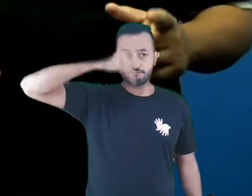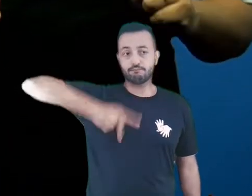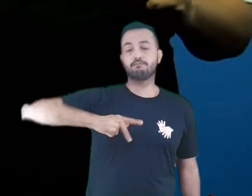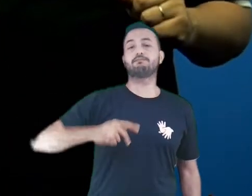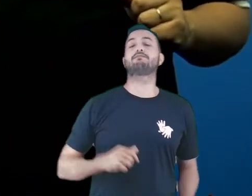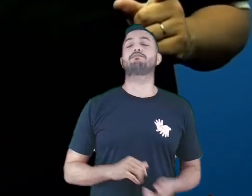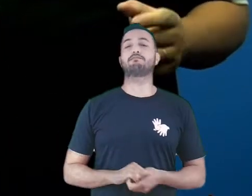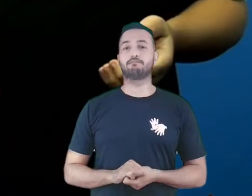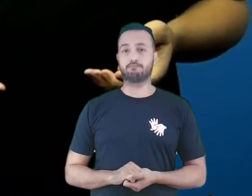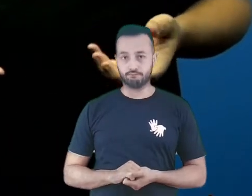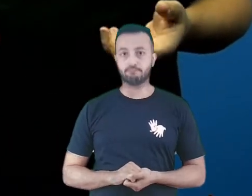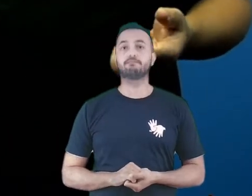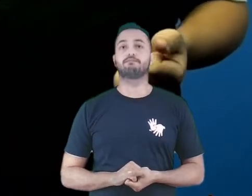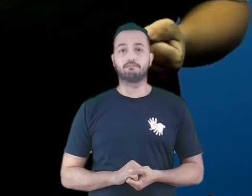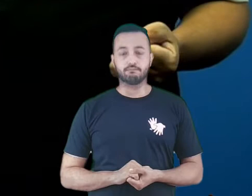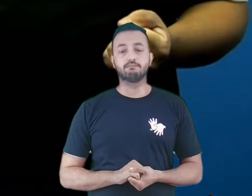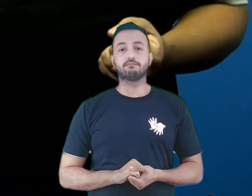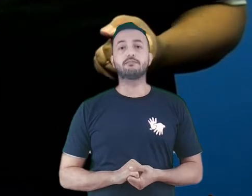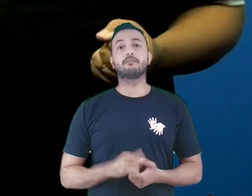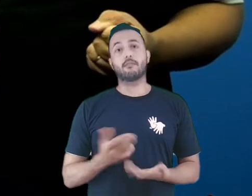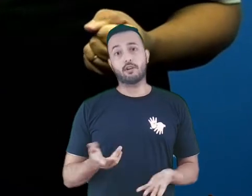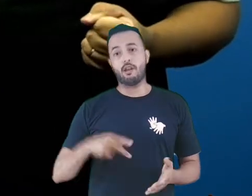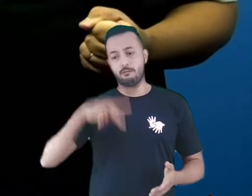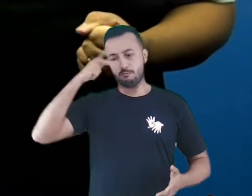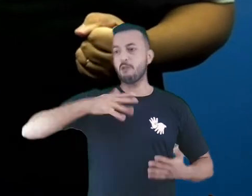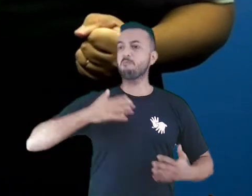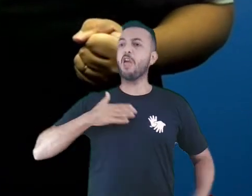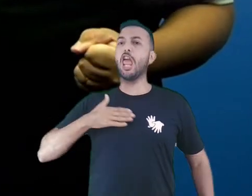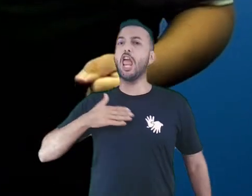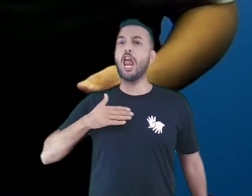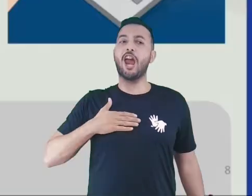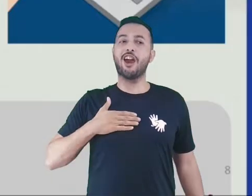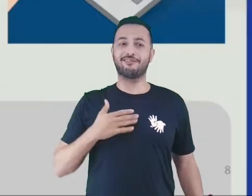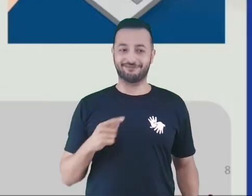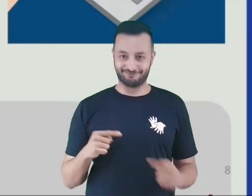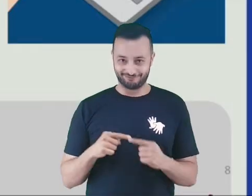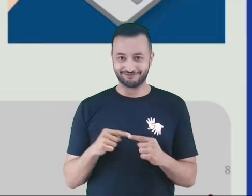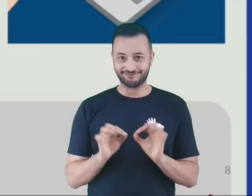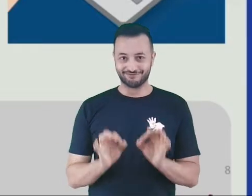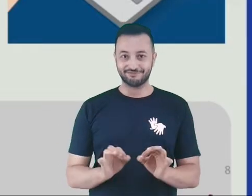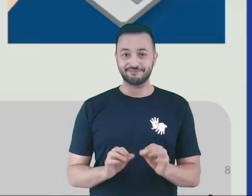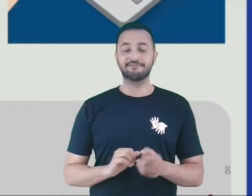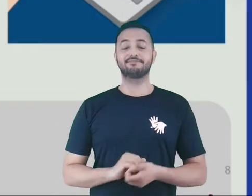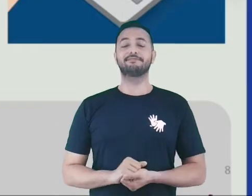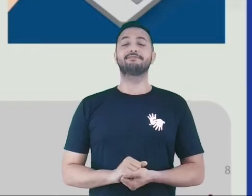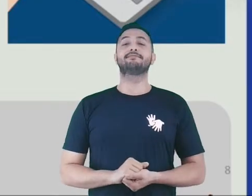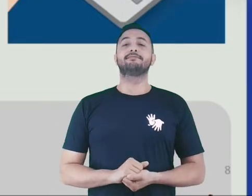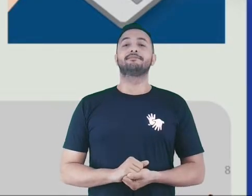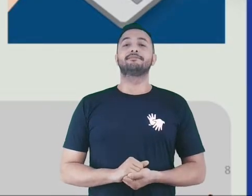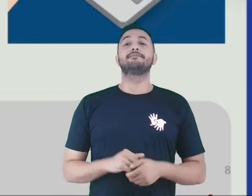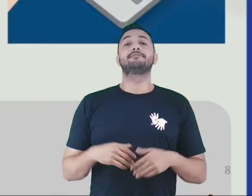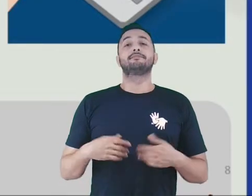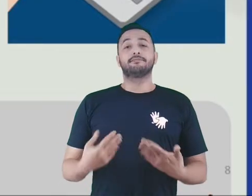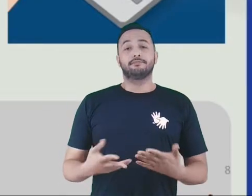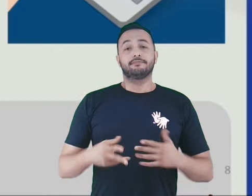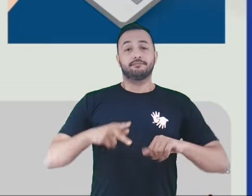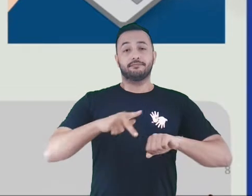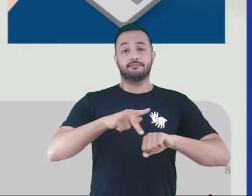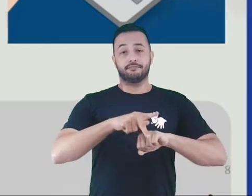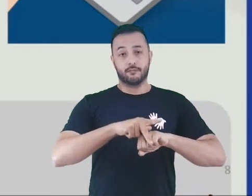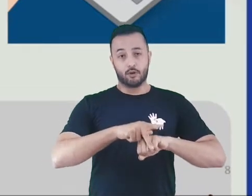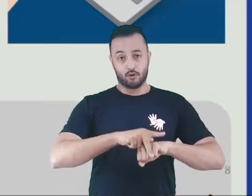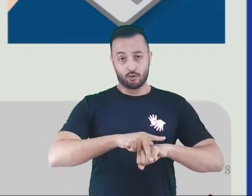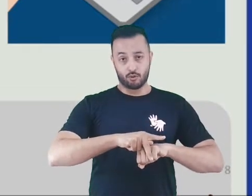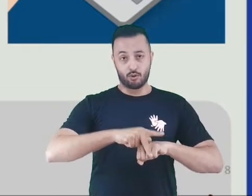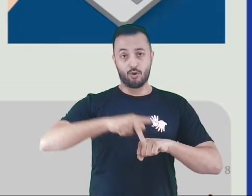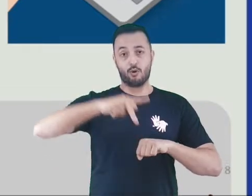possessivos. Eles já indicam possessão, tá bom, gente? Então, os pronomes